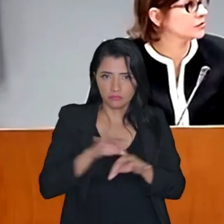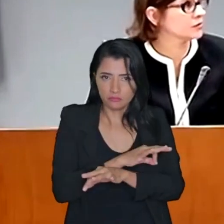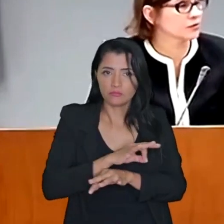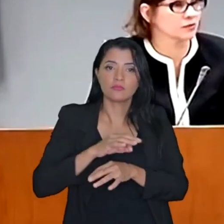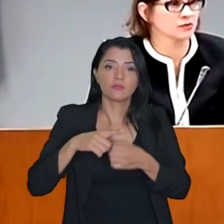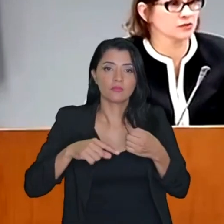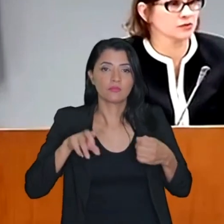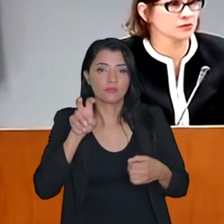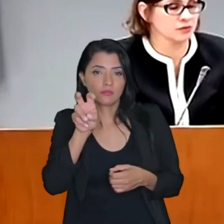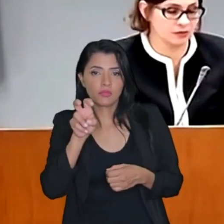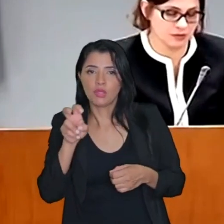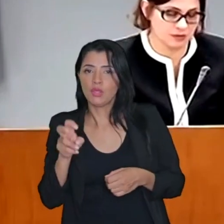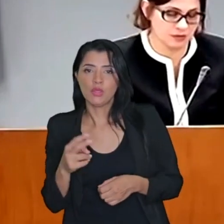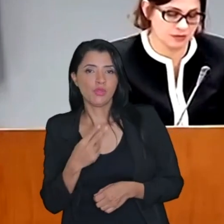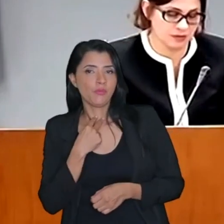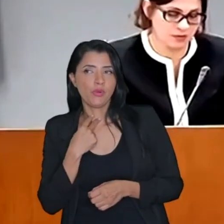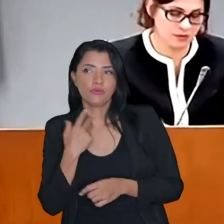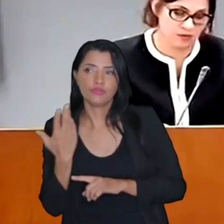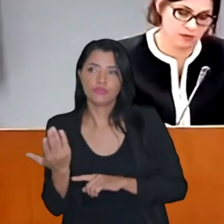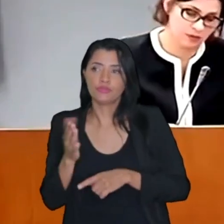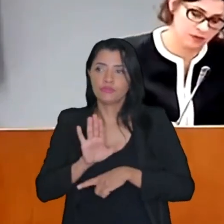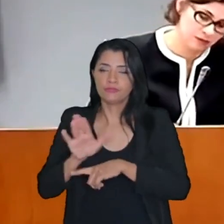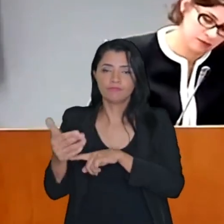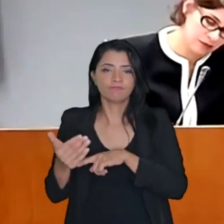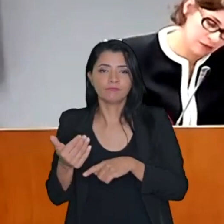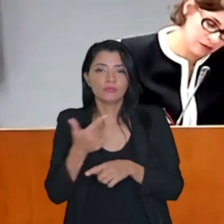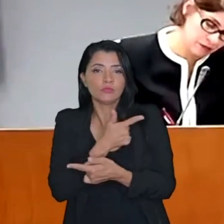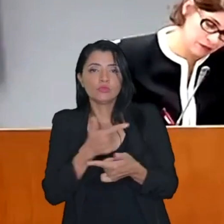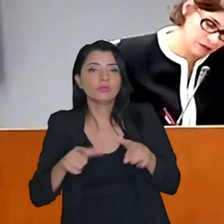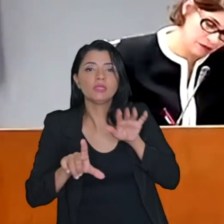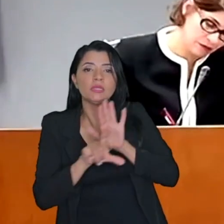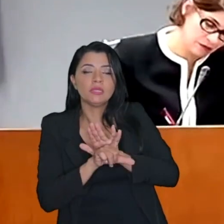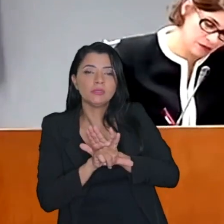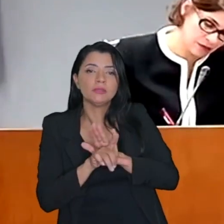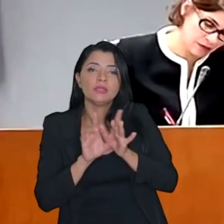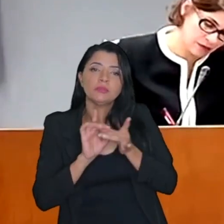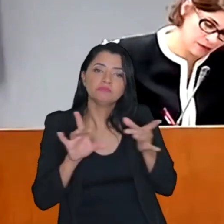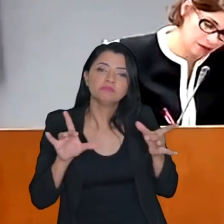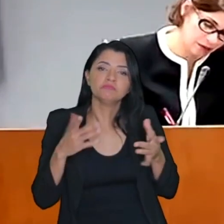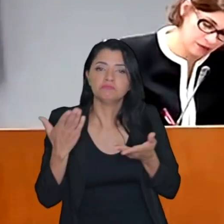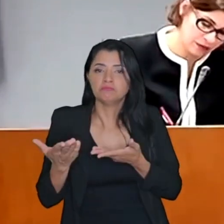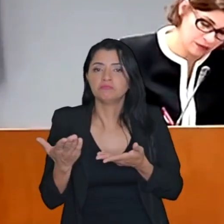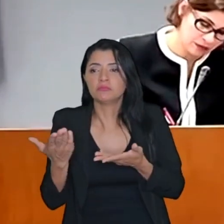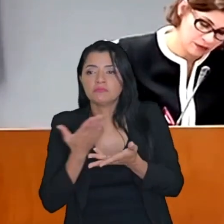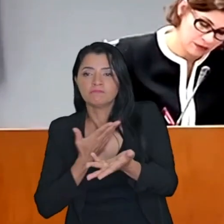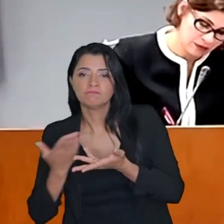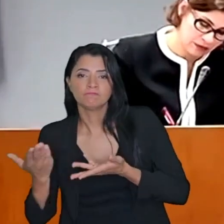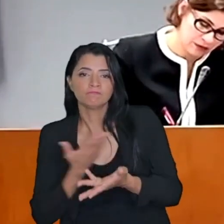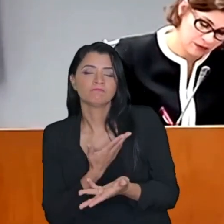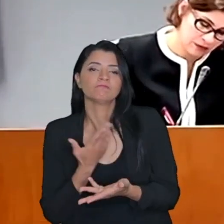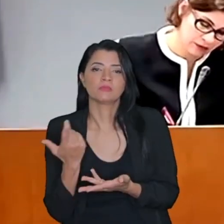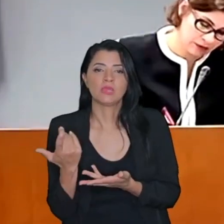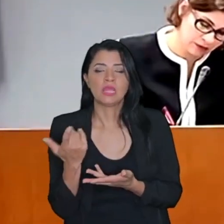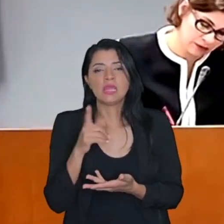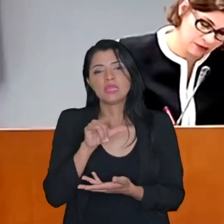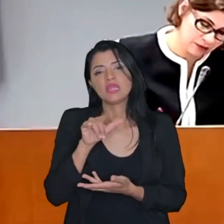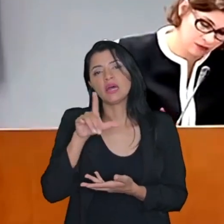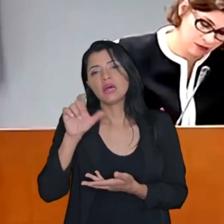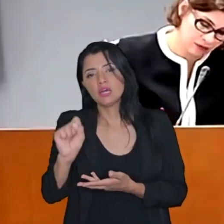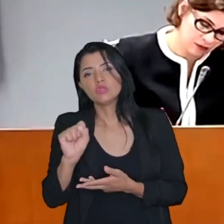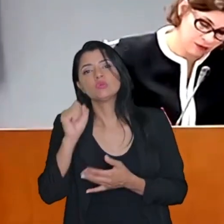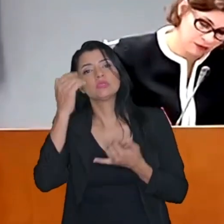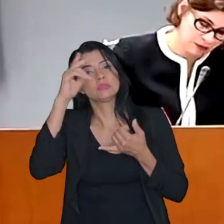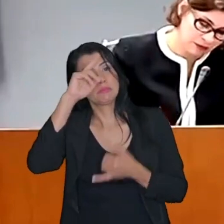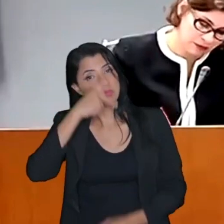veio o artigo 5º, não pode cooperar mais, não tem lei autorizando essas intervenções em dados pessoais